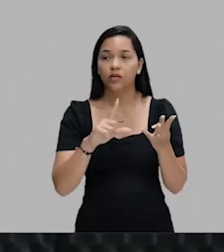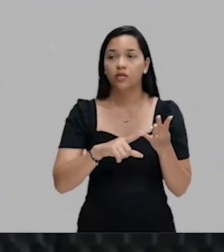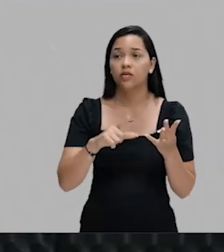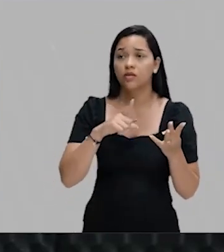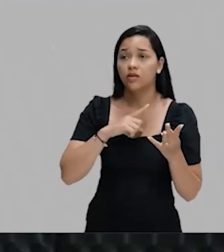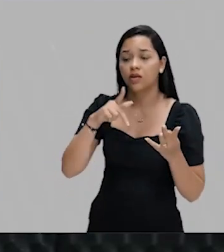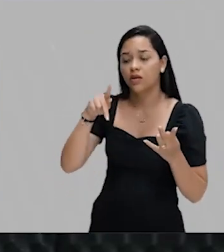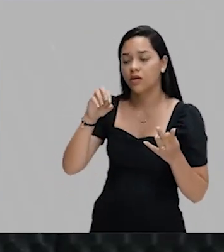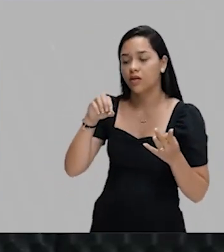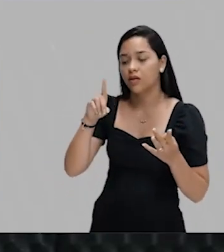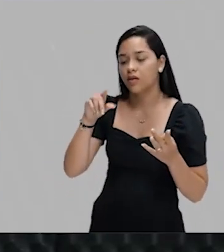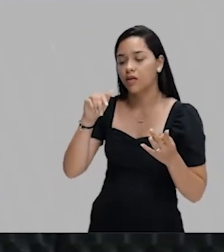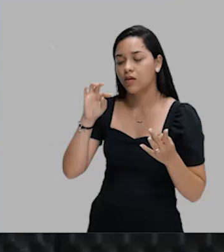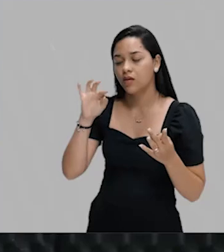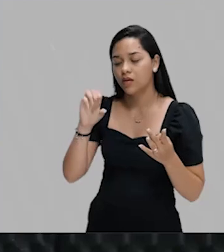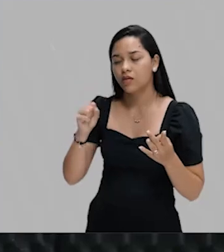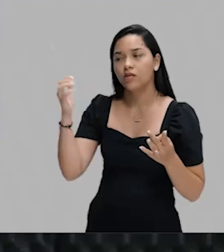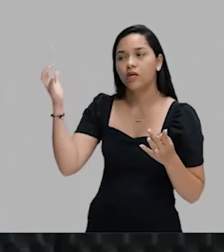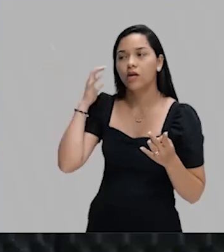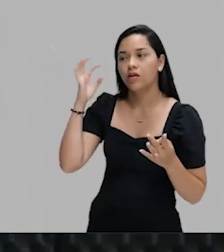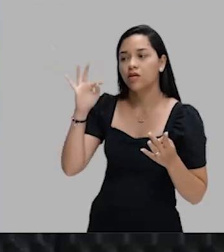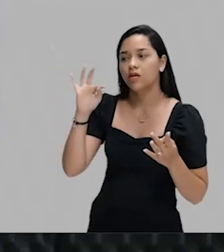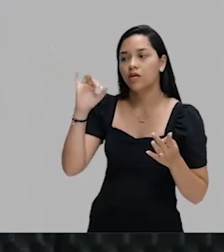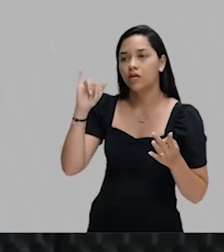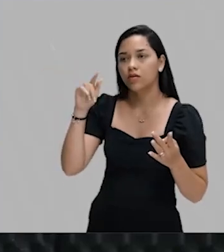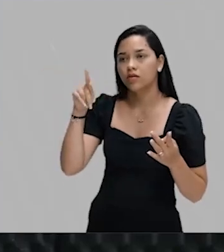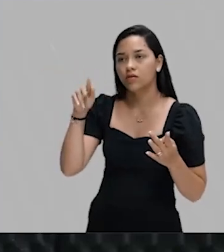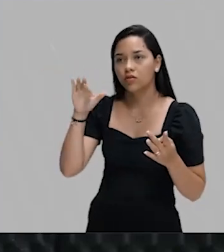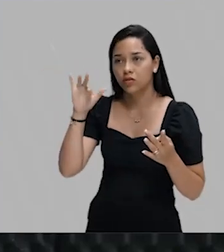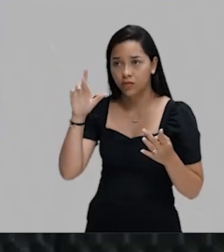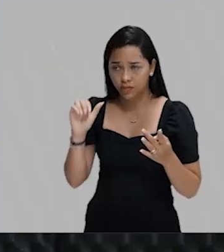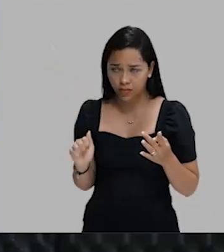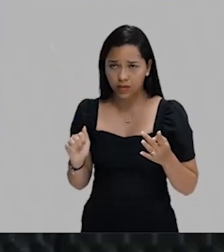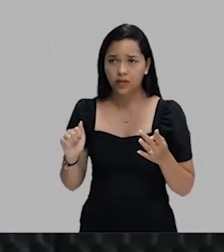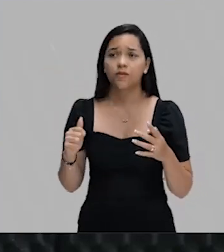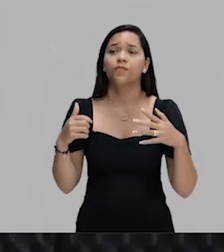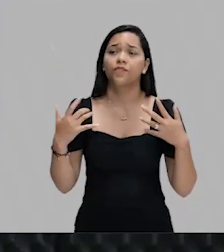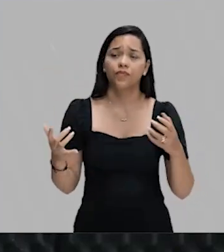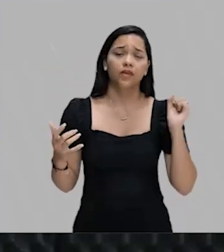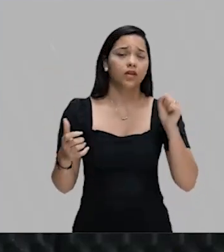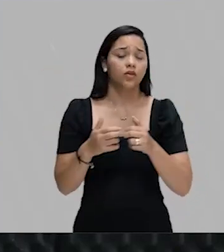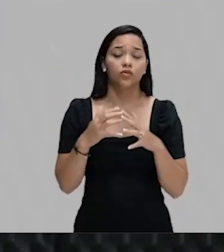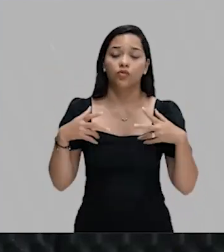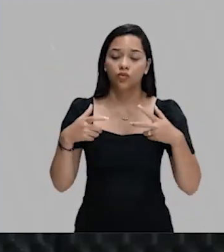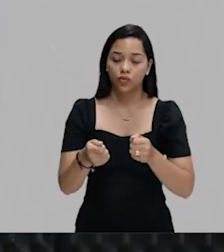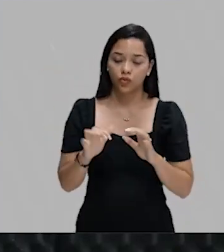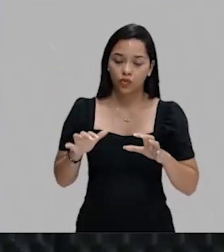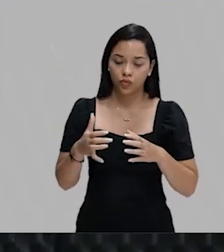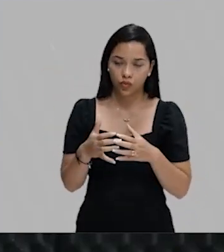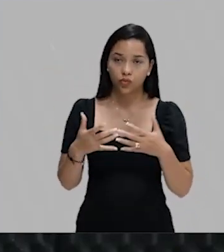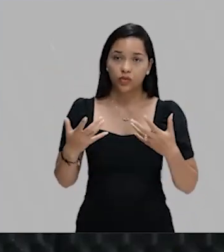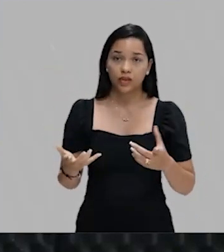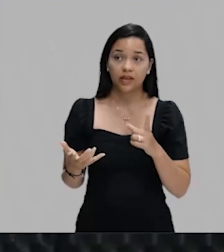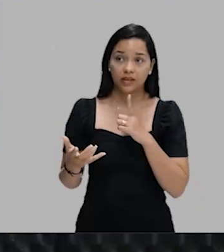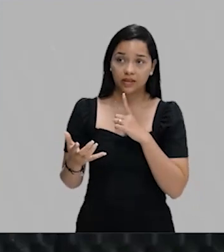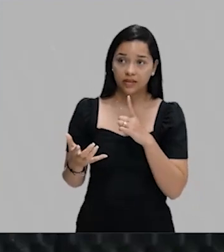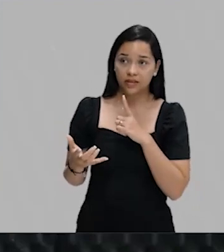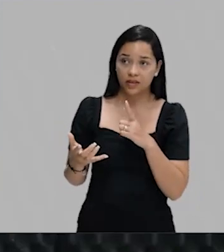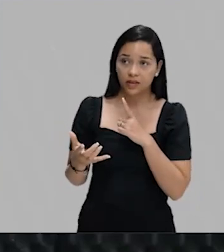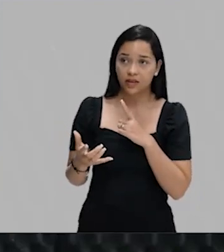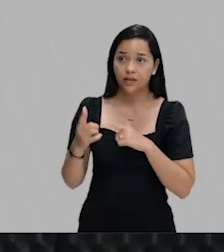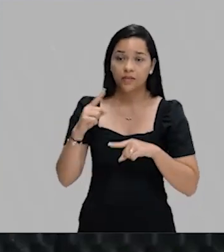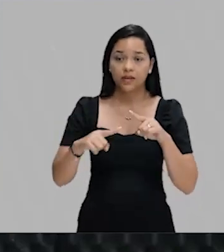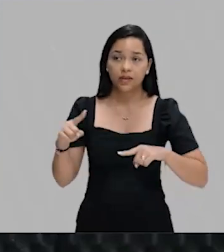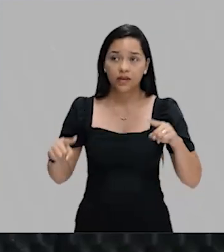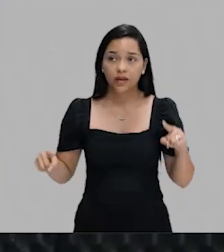os nossos podcasts pela Rádio Tibeira, é só procurar lá, Plataforma Gonçalves Dias. Tem toda uma equipe à tua disposição, tá certo? Todo o